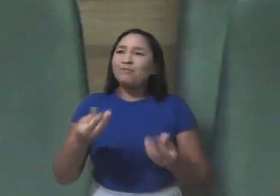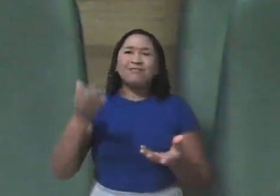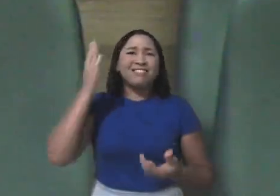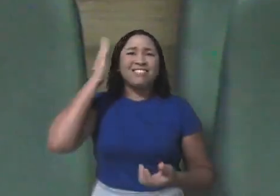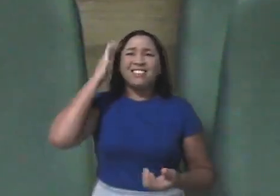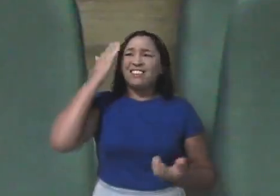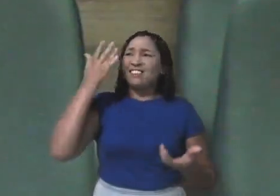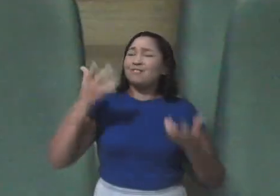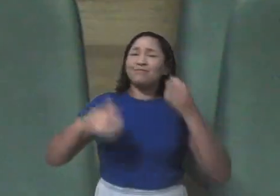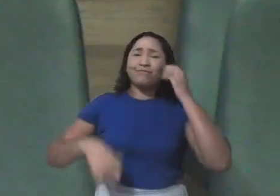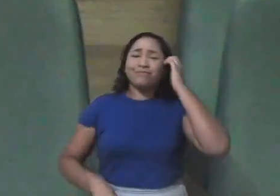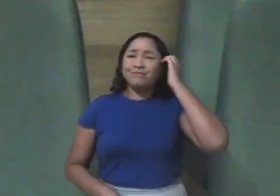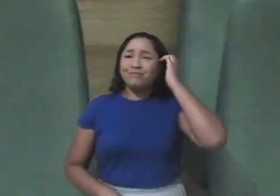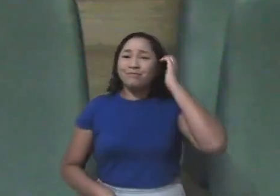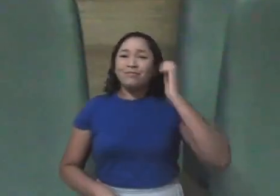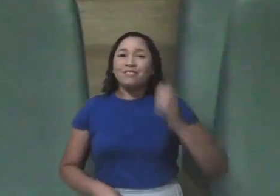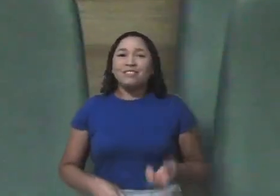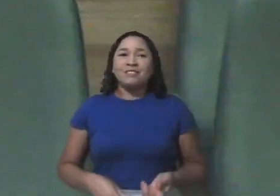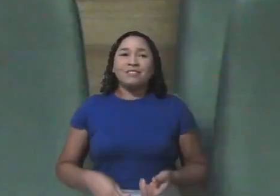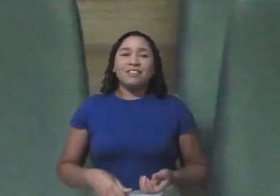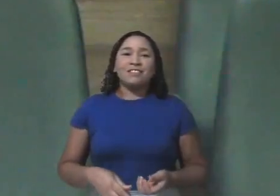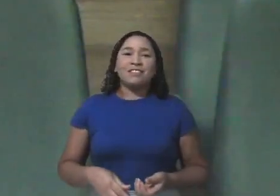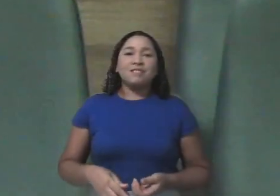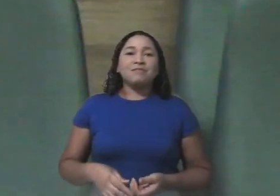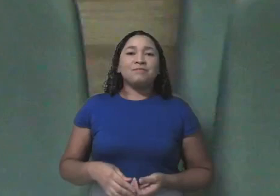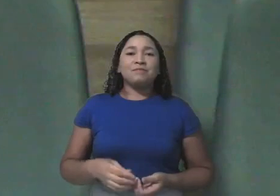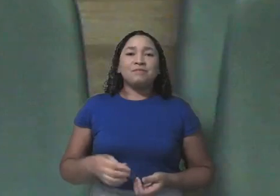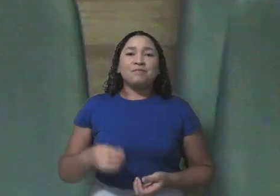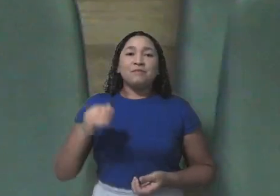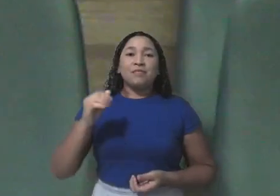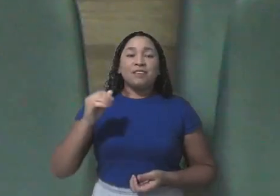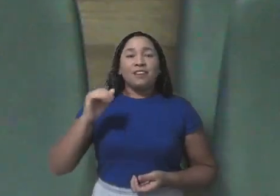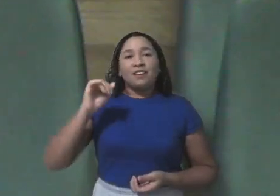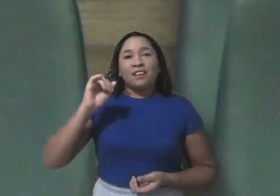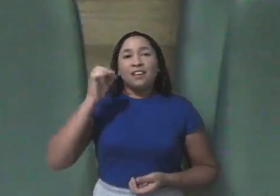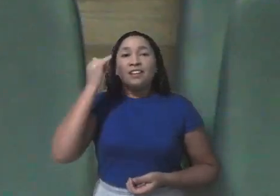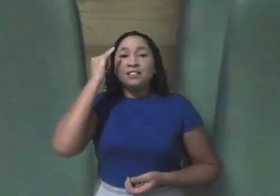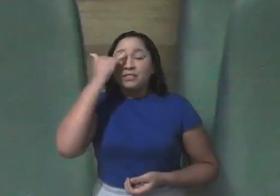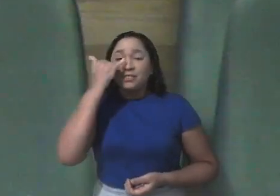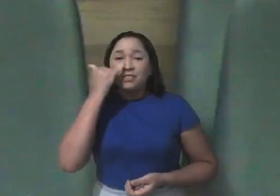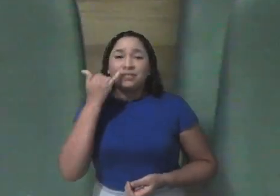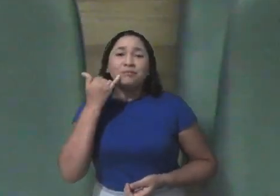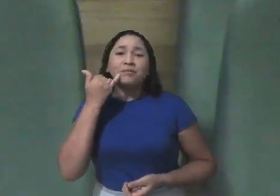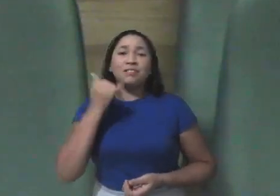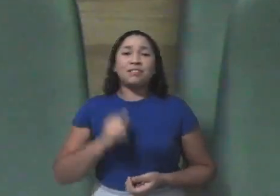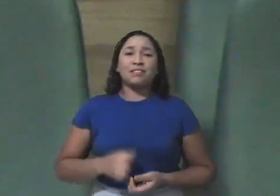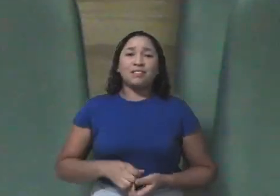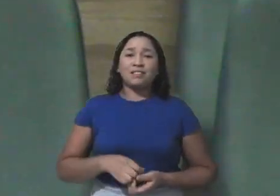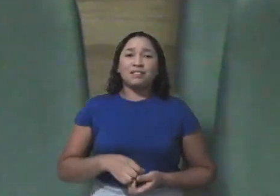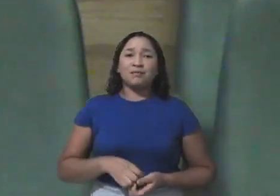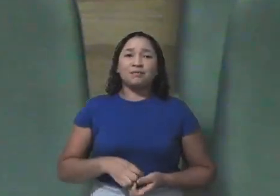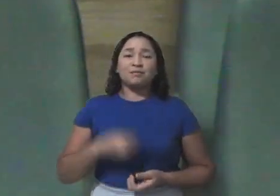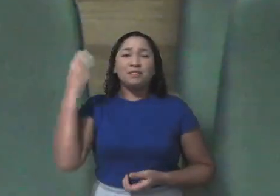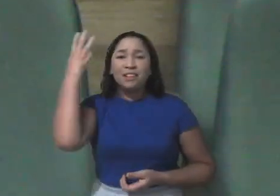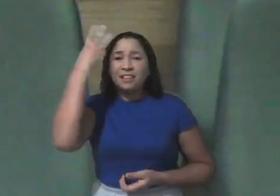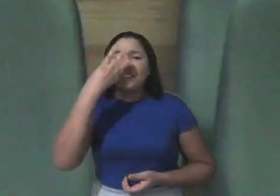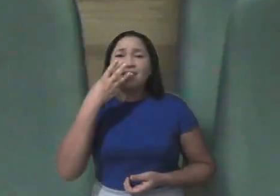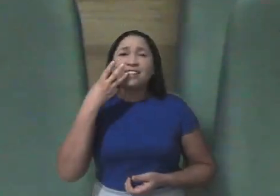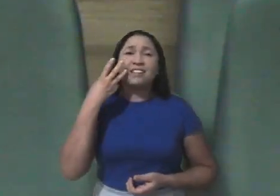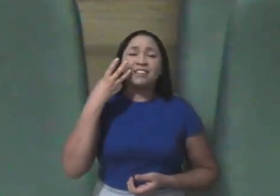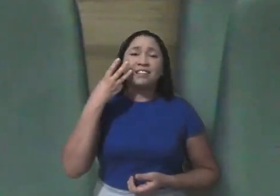Diversas promessas, Jeremias, Isaías, dizem que Deus vai descer sobre o